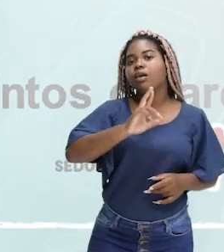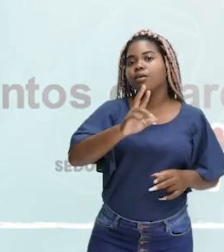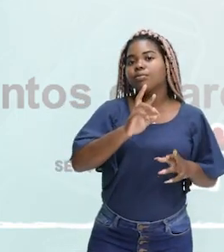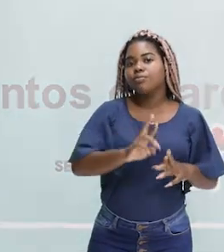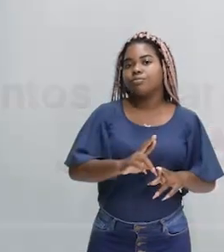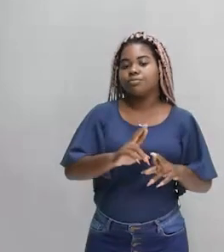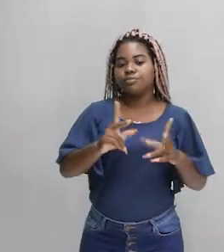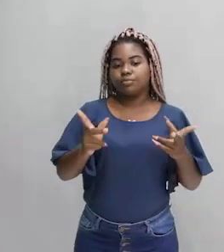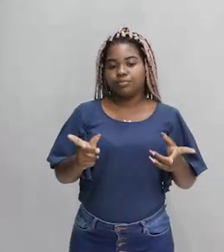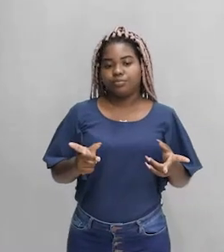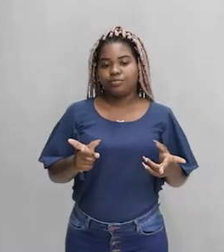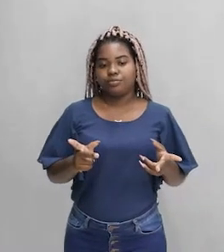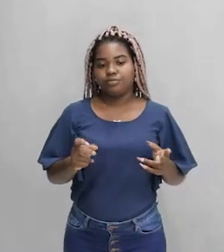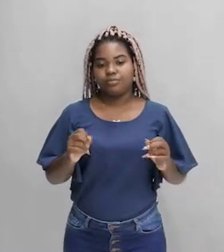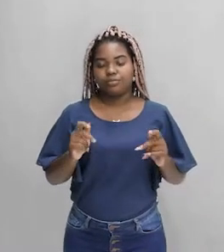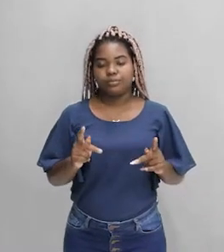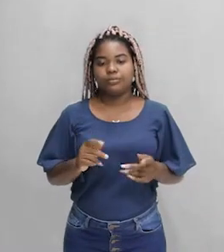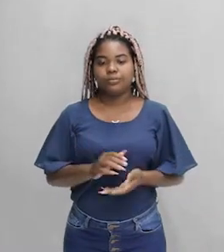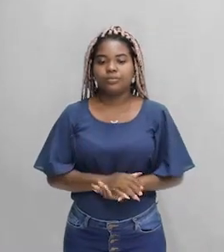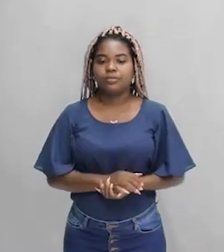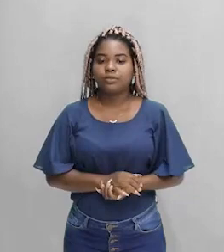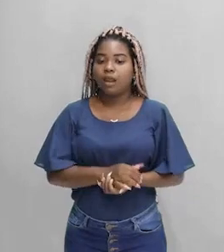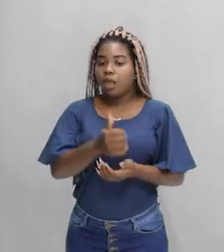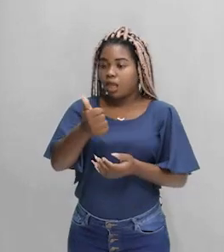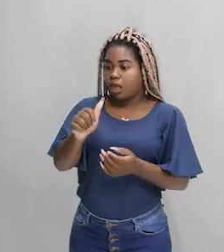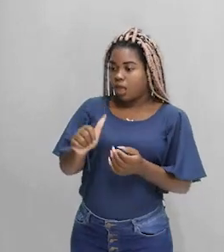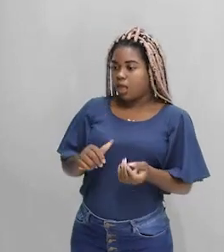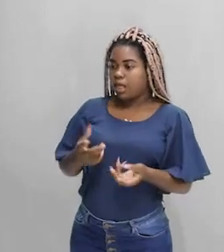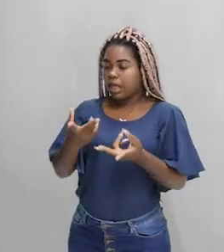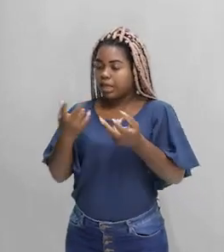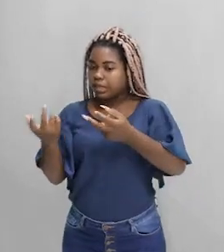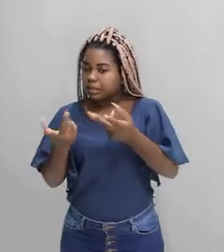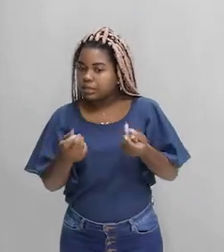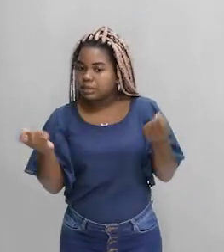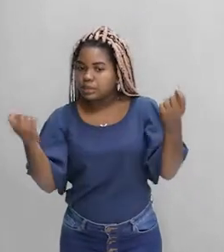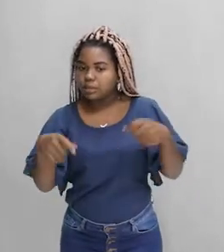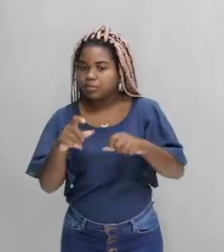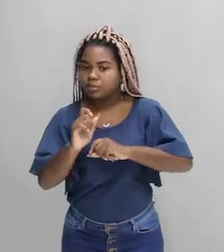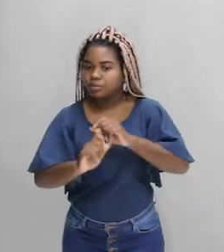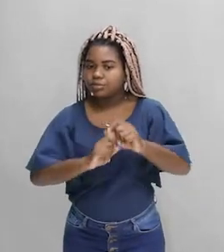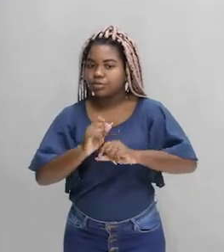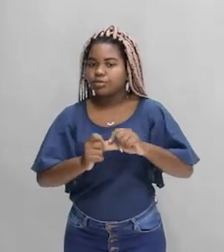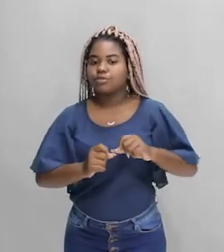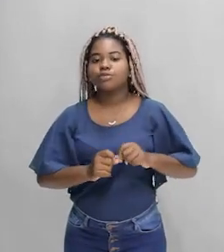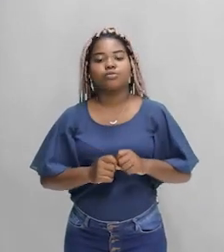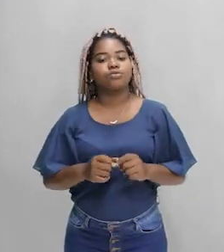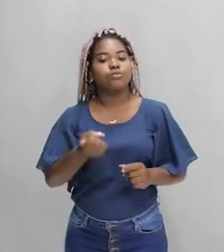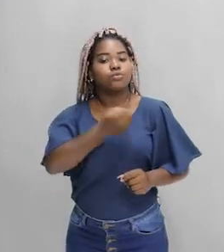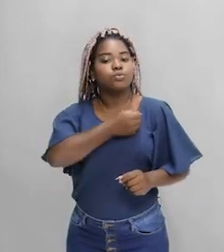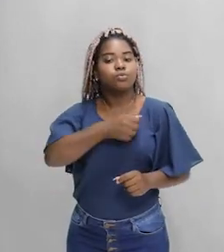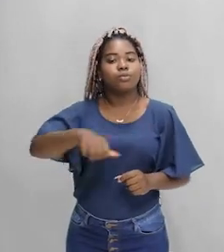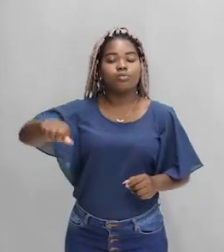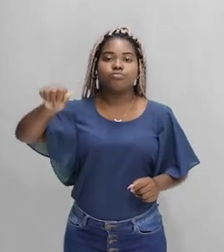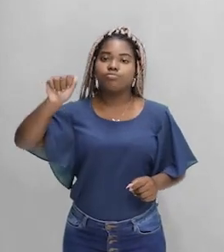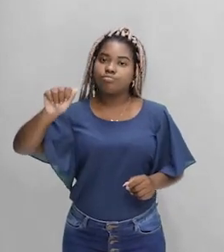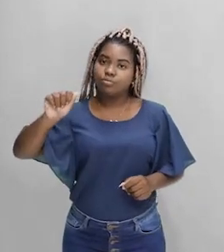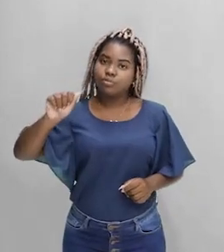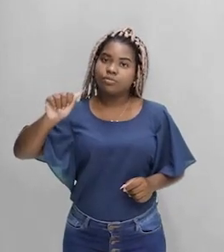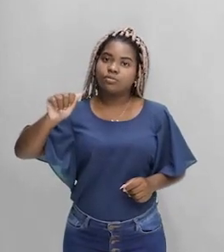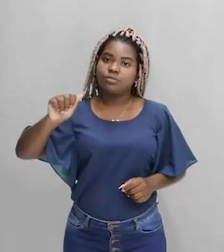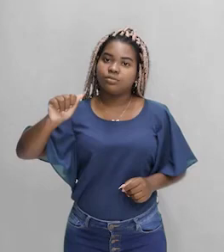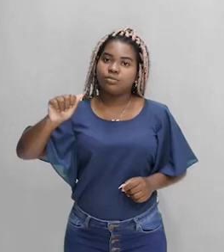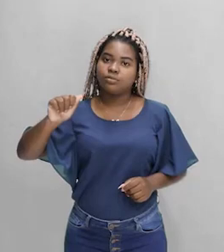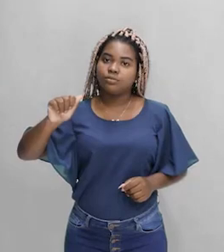distintas. É o que está acontecendo aqui. E a análise, gente, ela parte de acordo com o valor de A, porque eu estou vendo tanto o